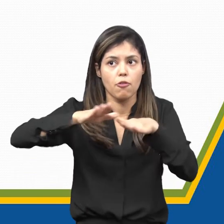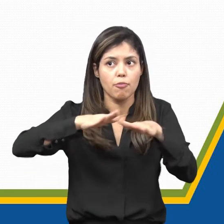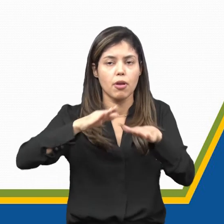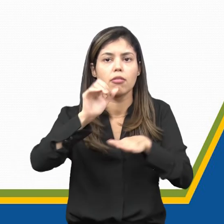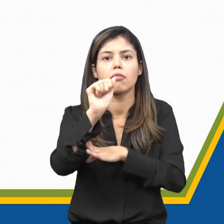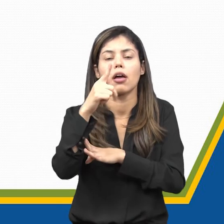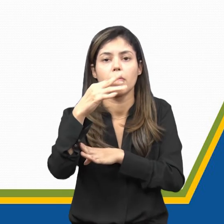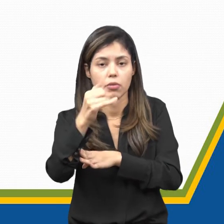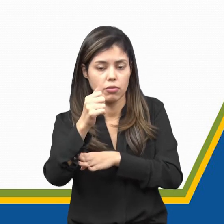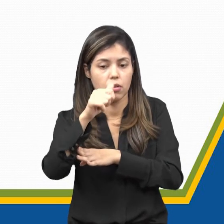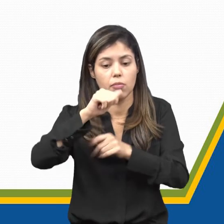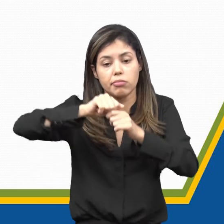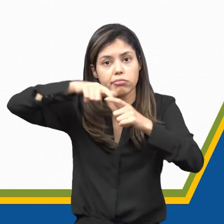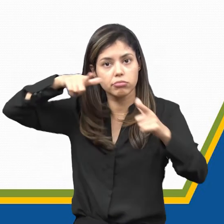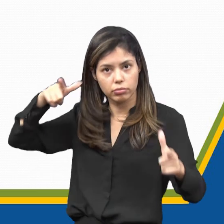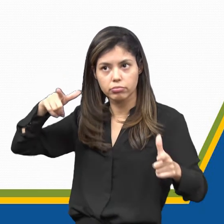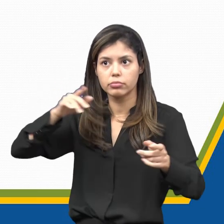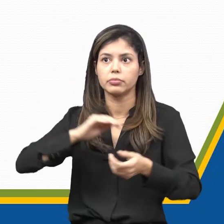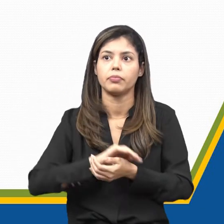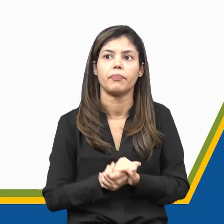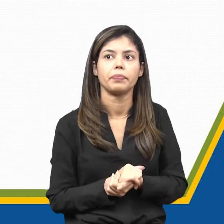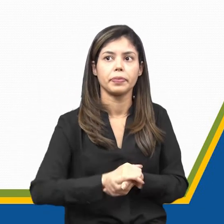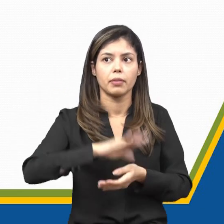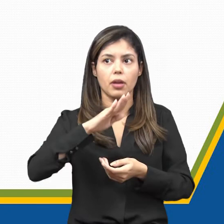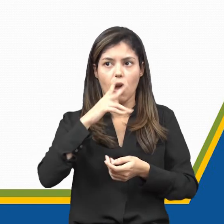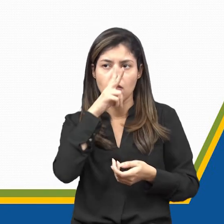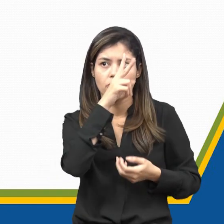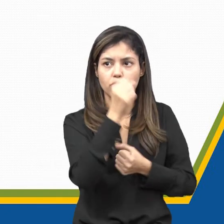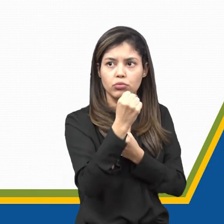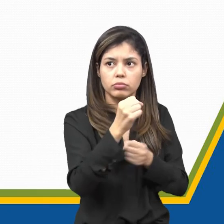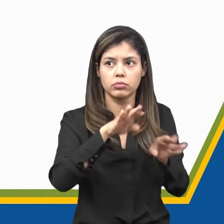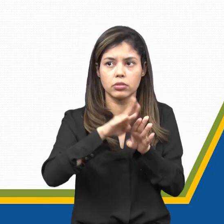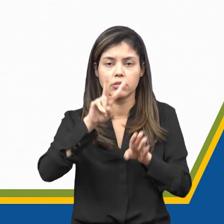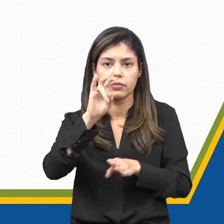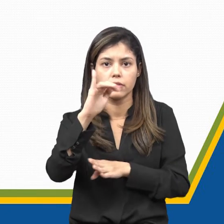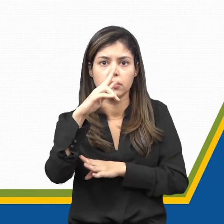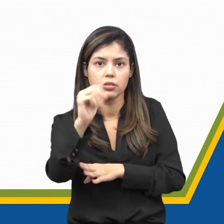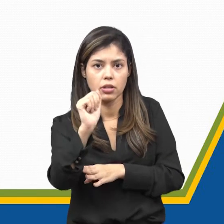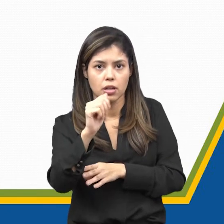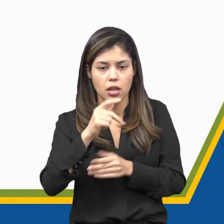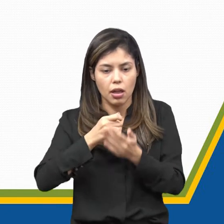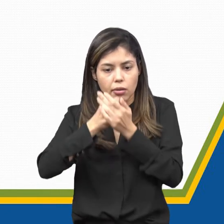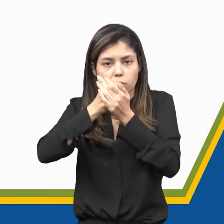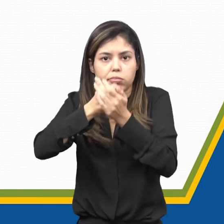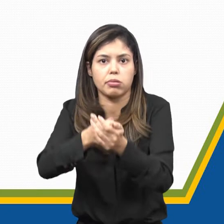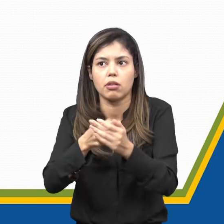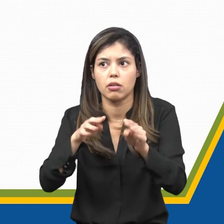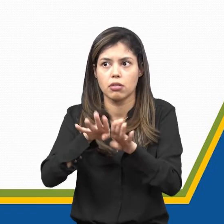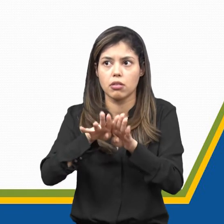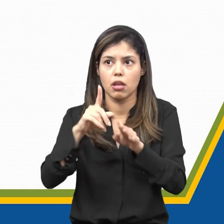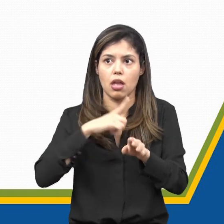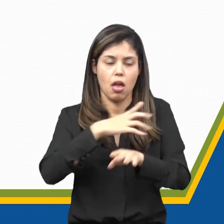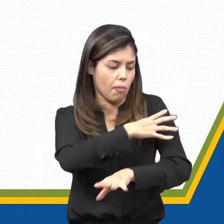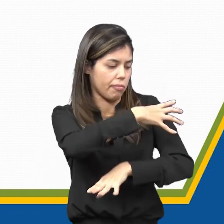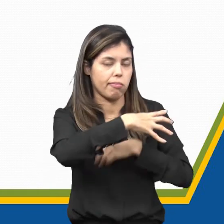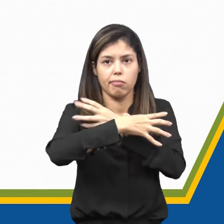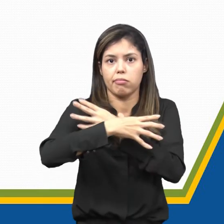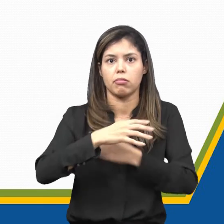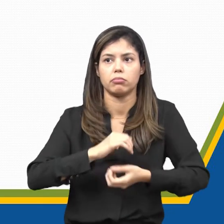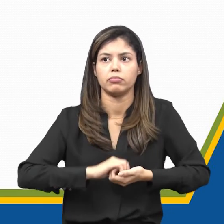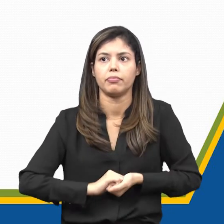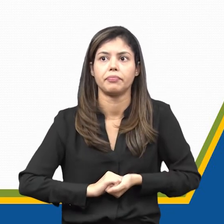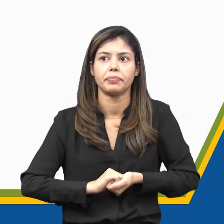de realizar movimentos com amplitude adequada. B, a força é a capacidade de vencer resistência através das